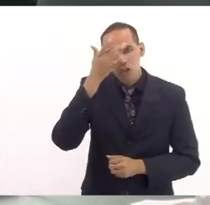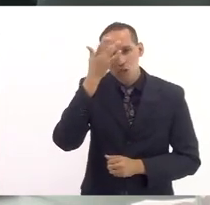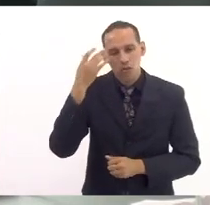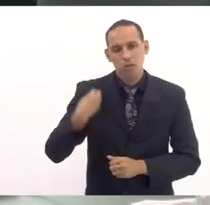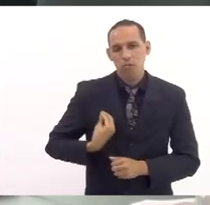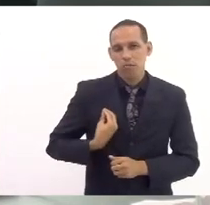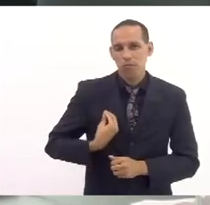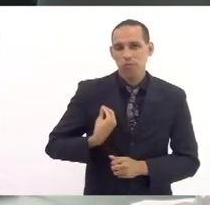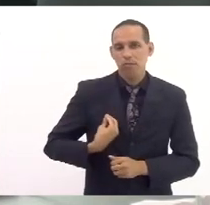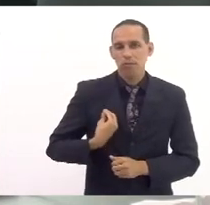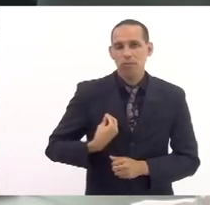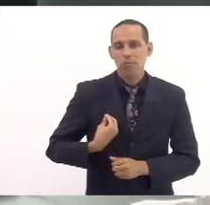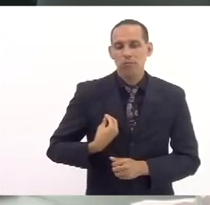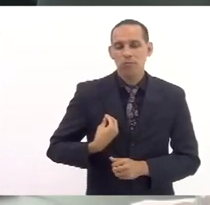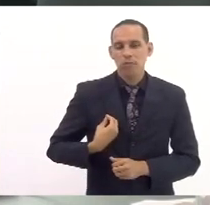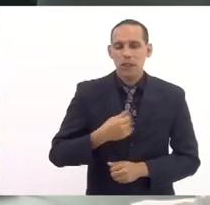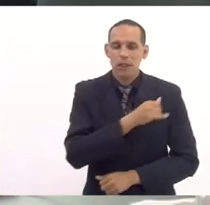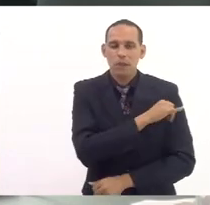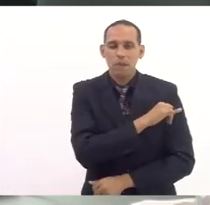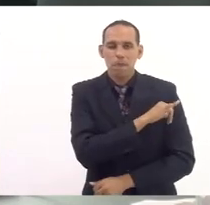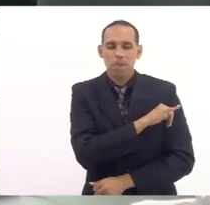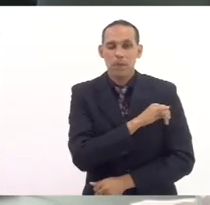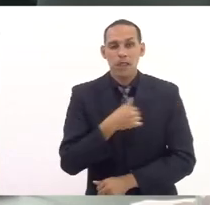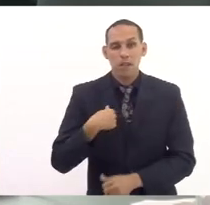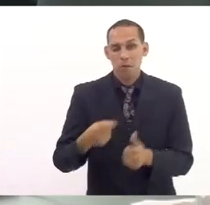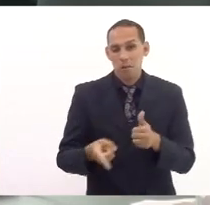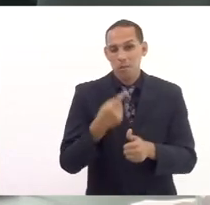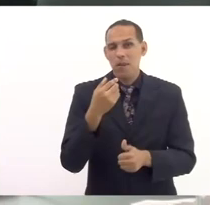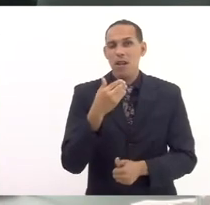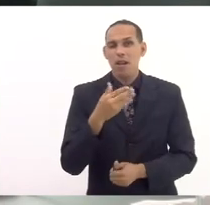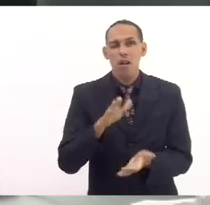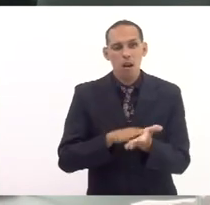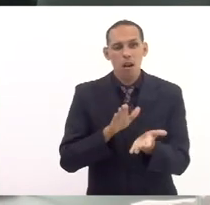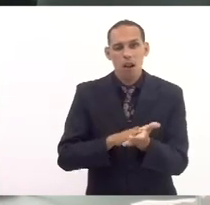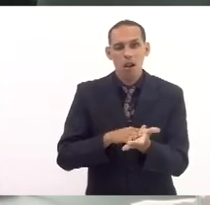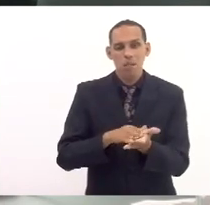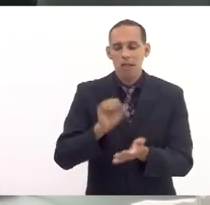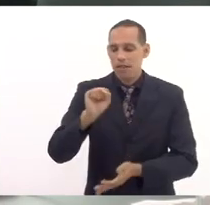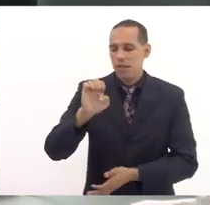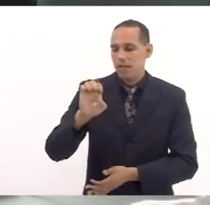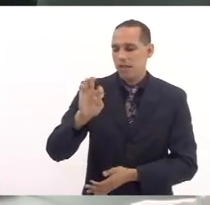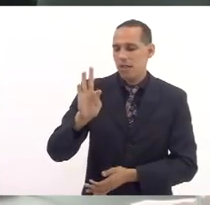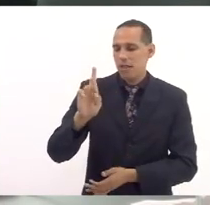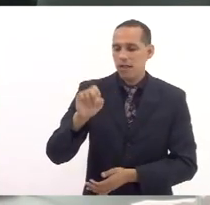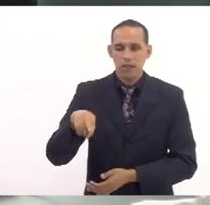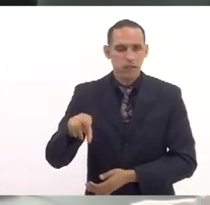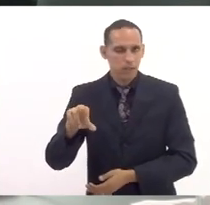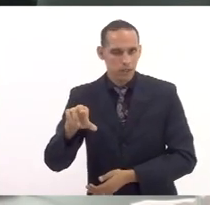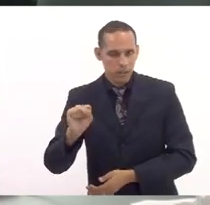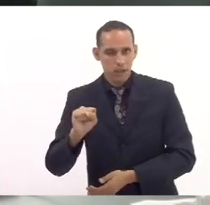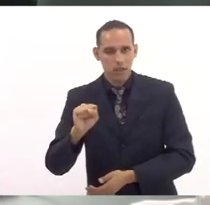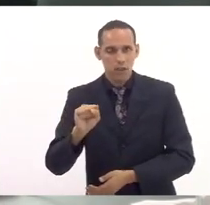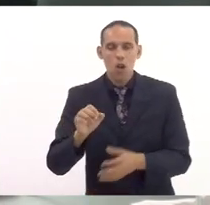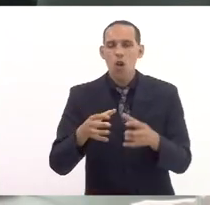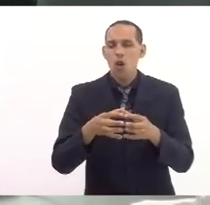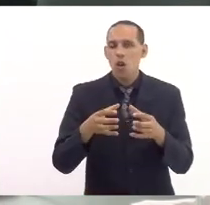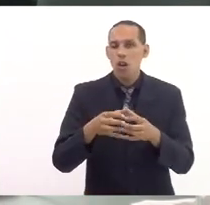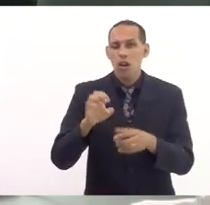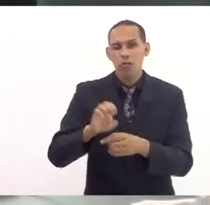cobrar da CETRANS o Conselho Estadual de Transporte e